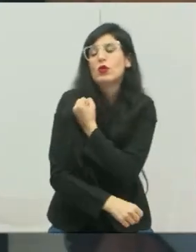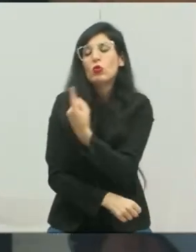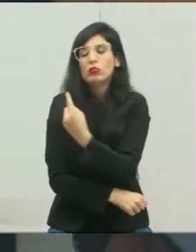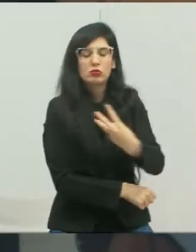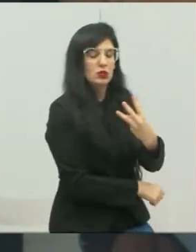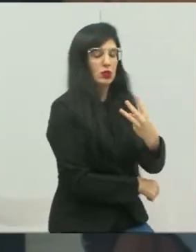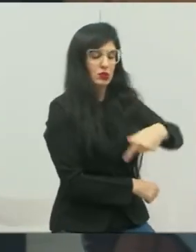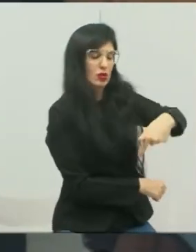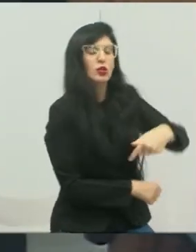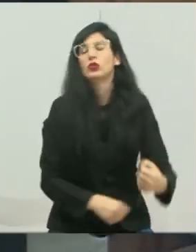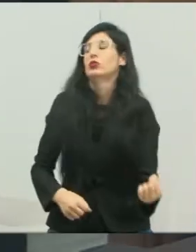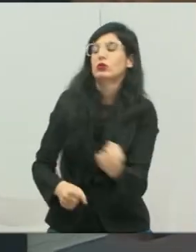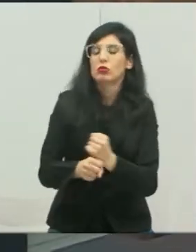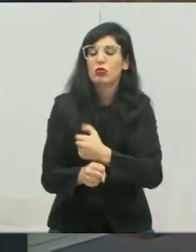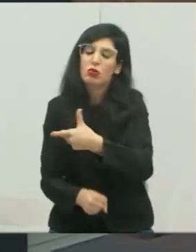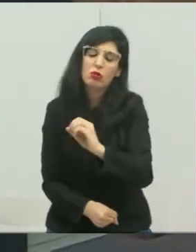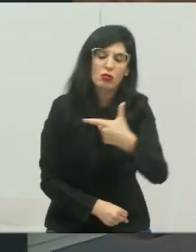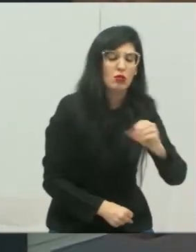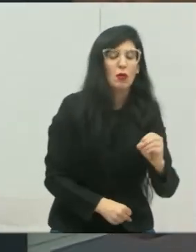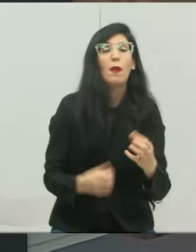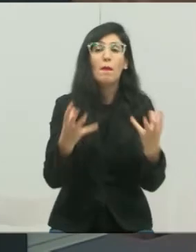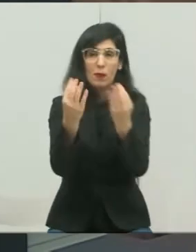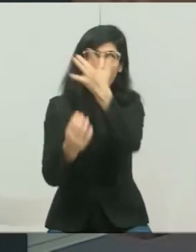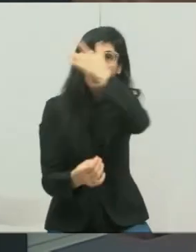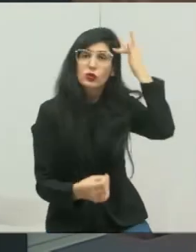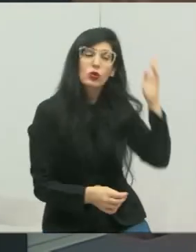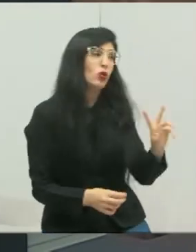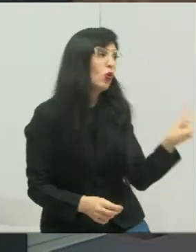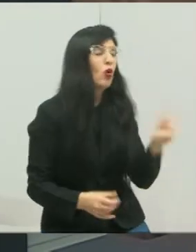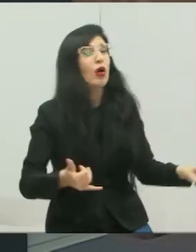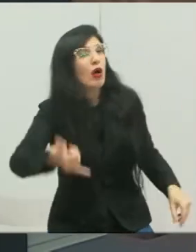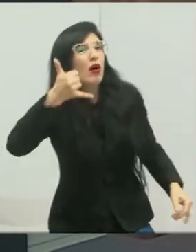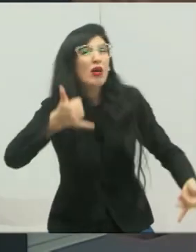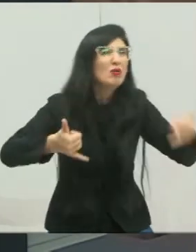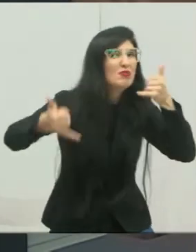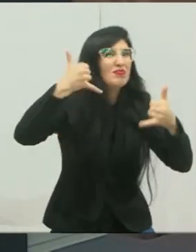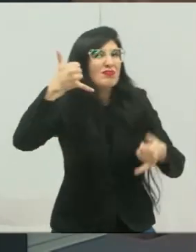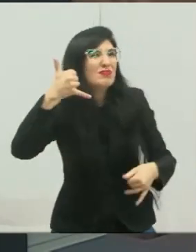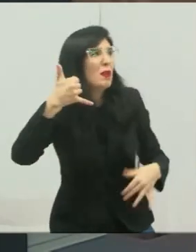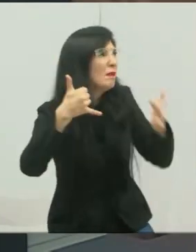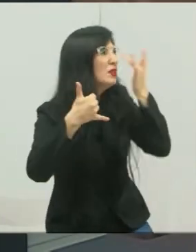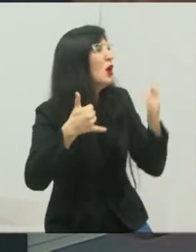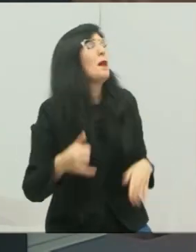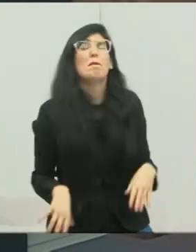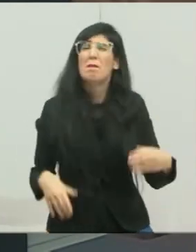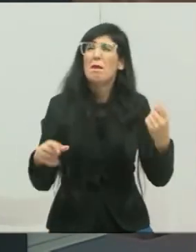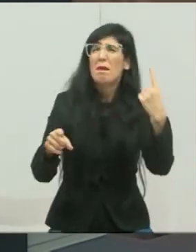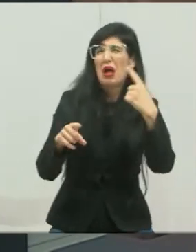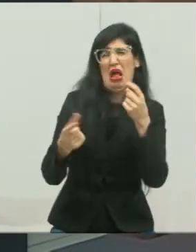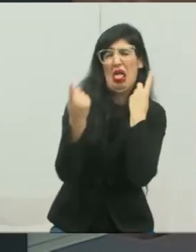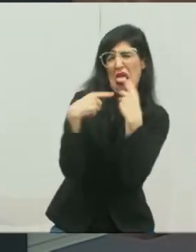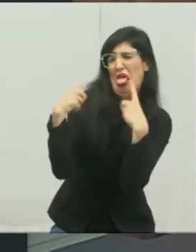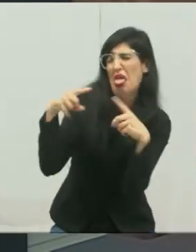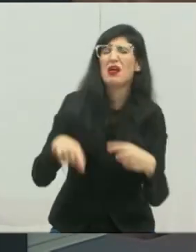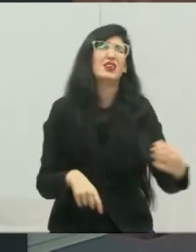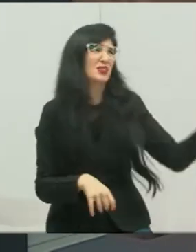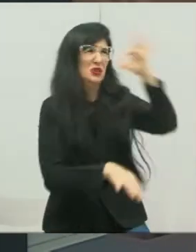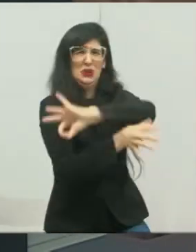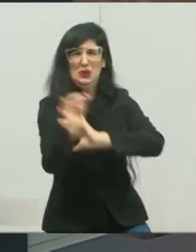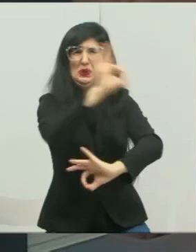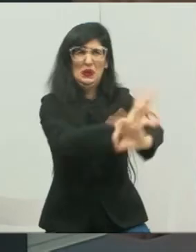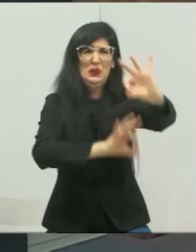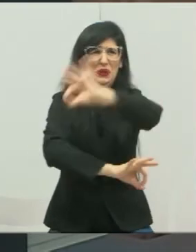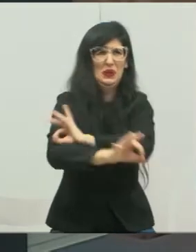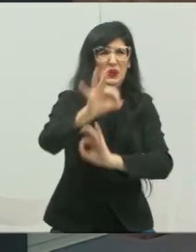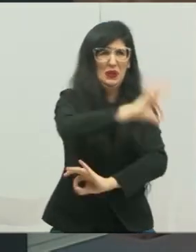todos nós, vereadores, estamos recebendo muita ligação dos munícipes para a questão de muito pernilongo em várias localidades. Aqui eu dei uma pincelada em